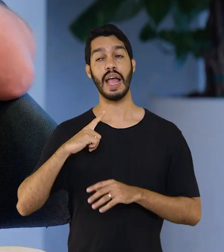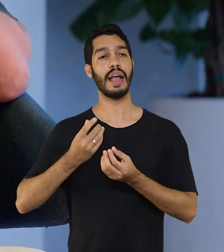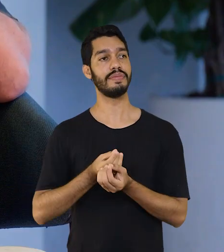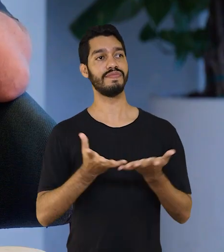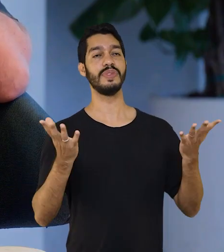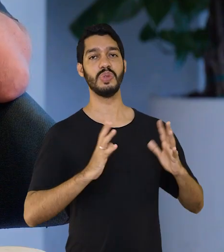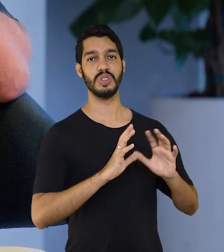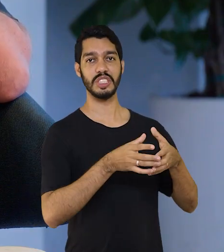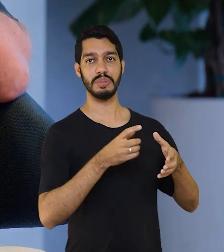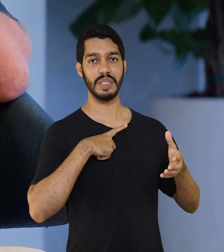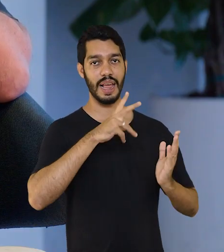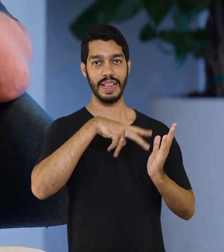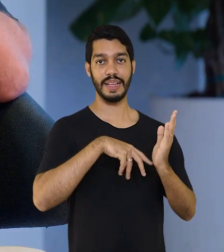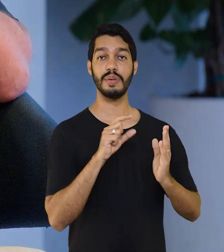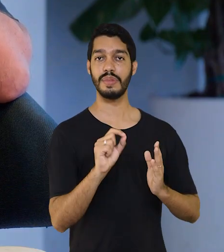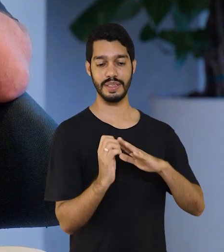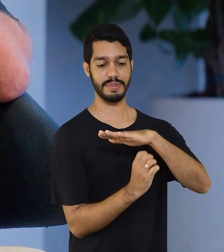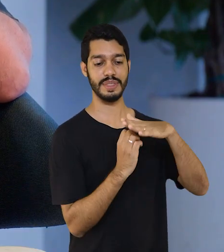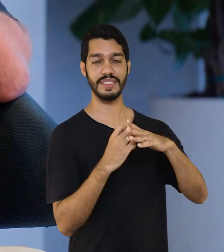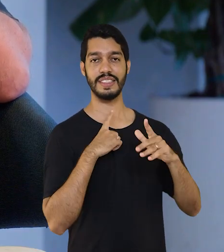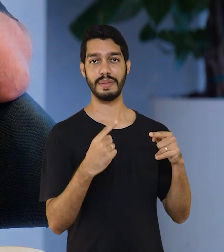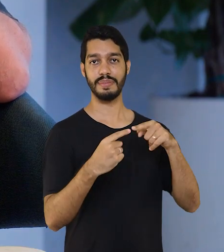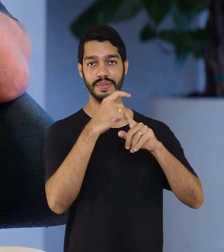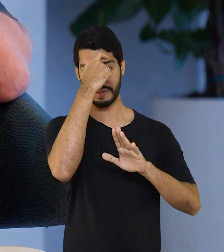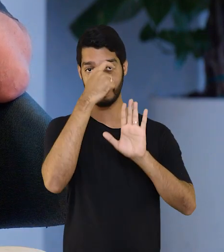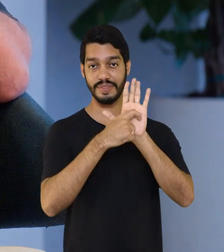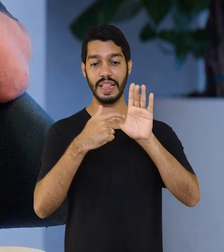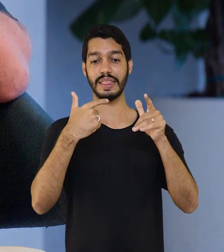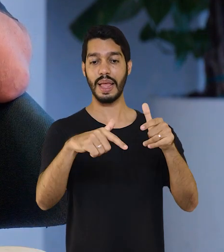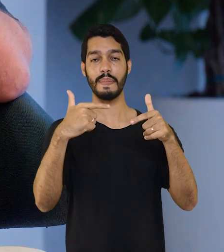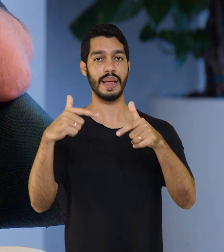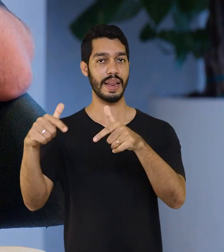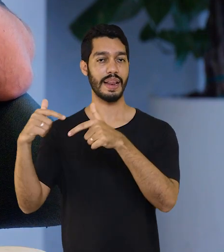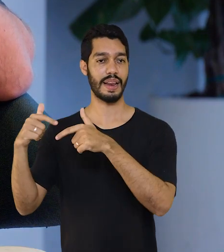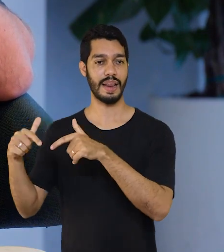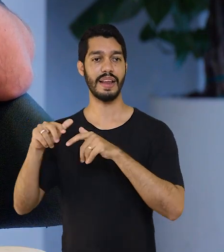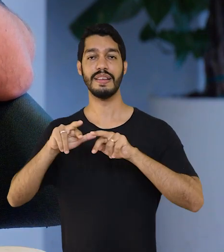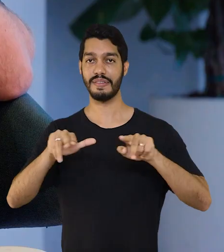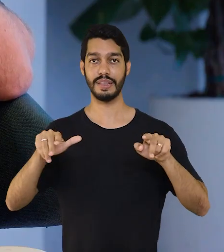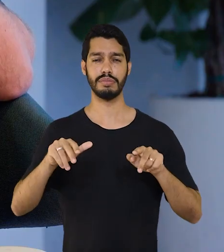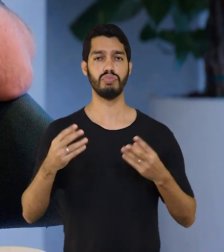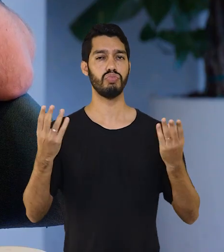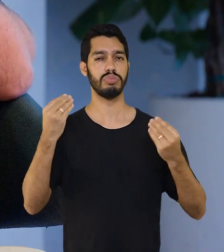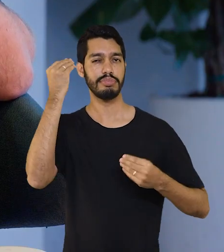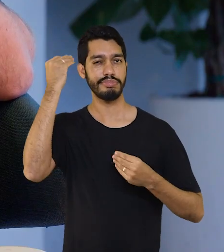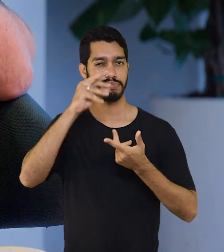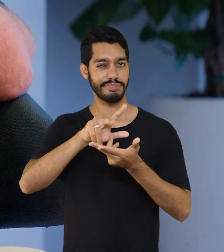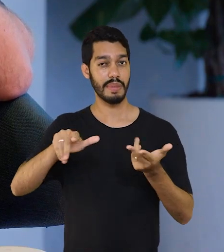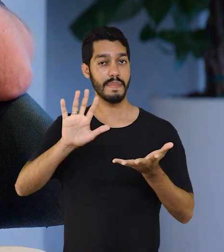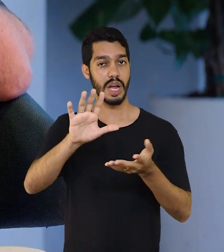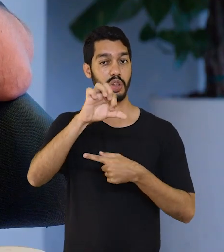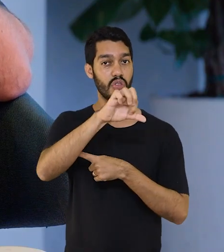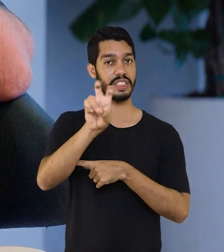que conta um pouco como as empresas têm aplicado inteligência artificial nos seus negócios. E assim, muitos